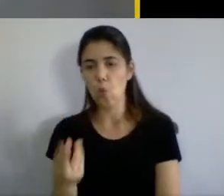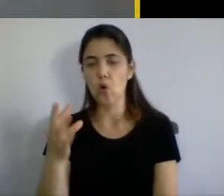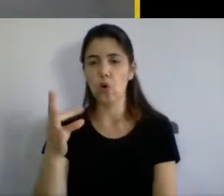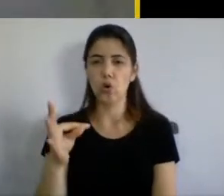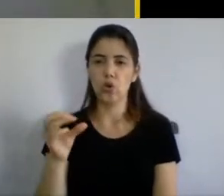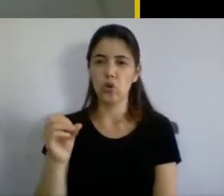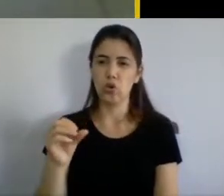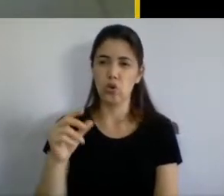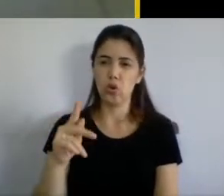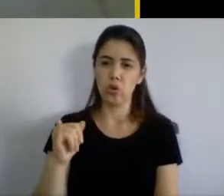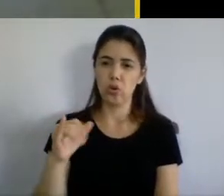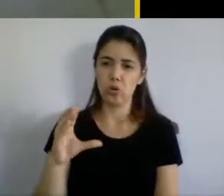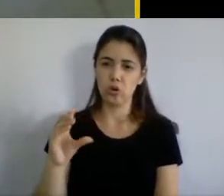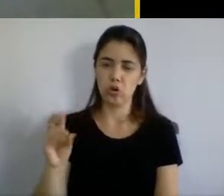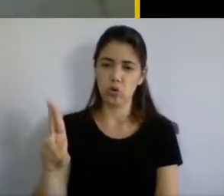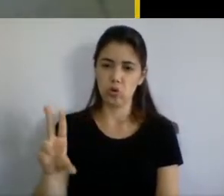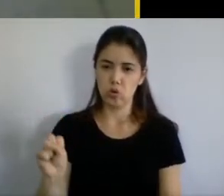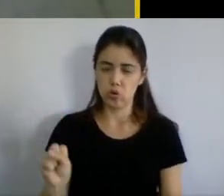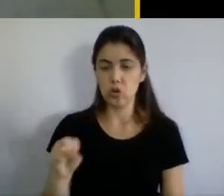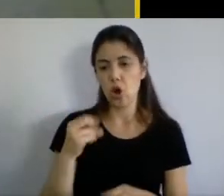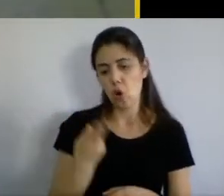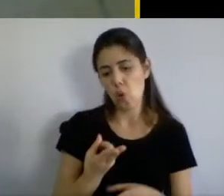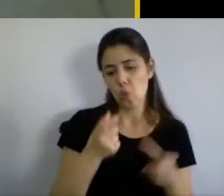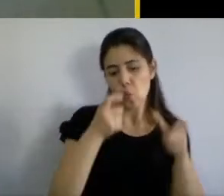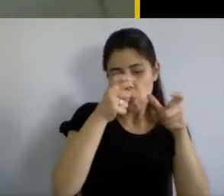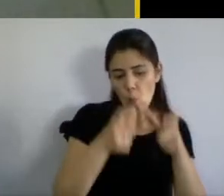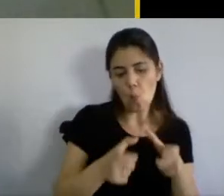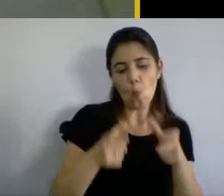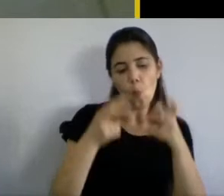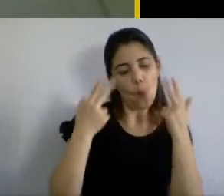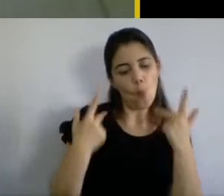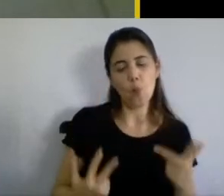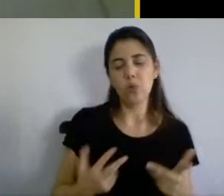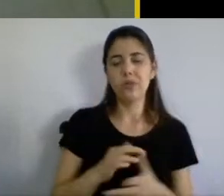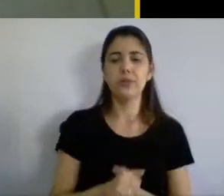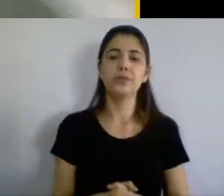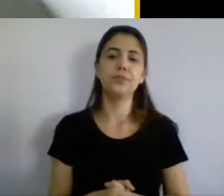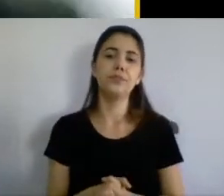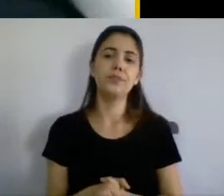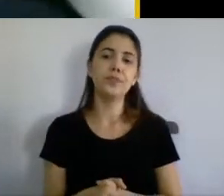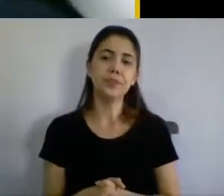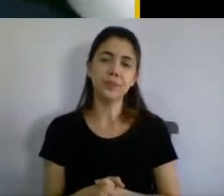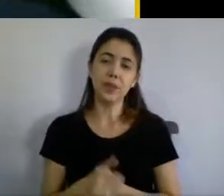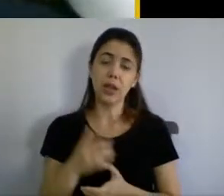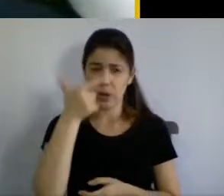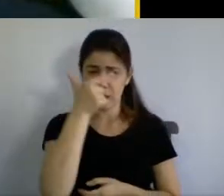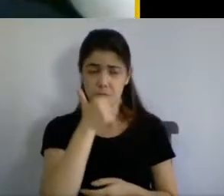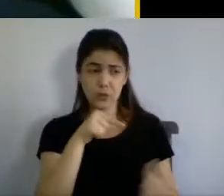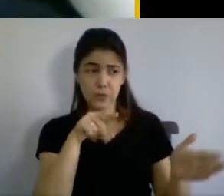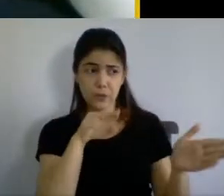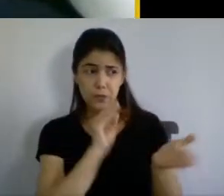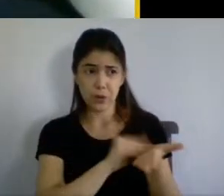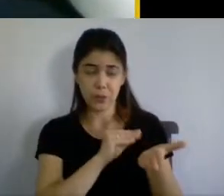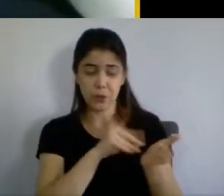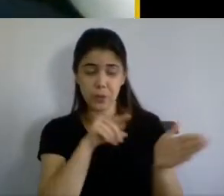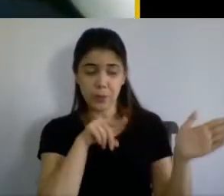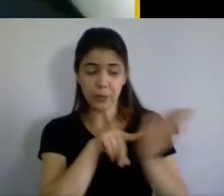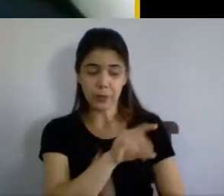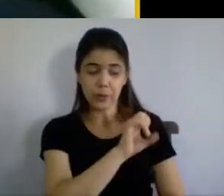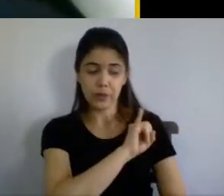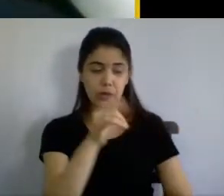Maravilha. Eu acho que ficou faltando a resposta à pergunta do Eduardo, assim, que é Vicky Hansen. Se você conhece algum tratado